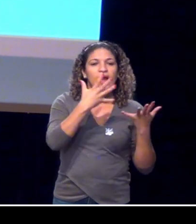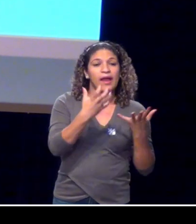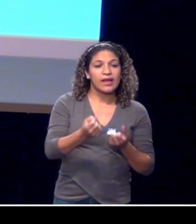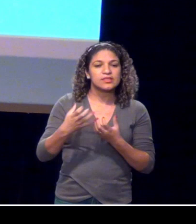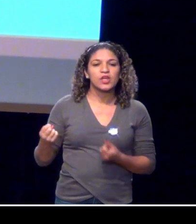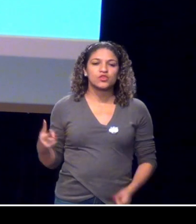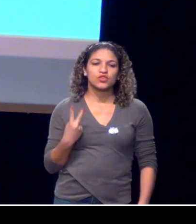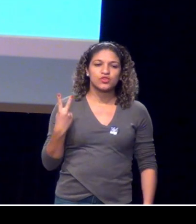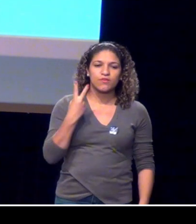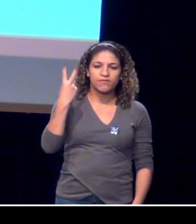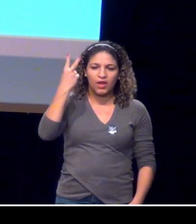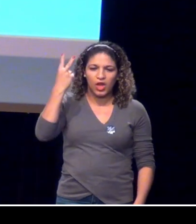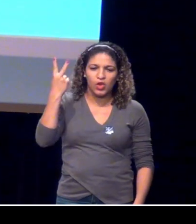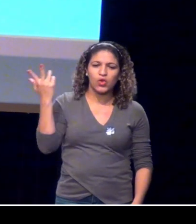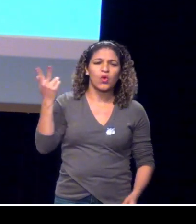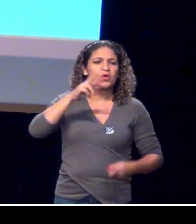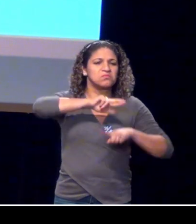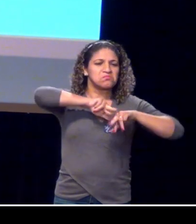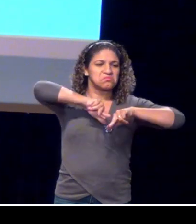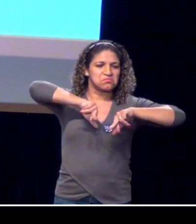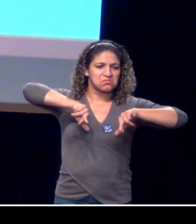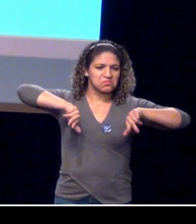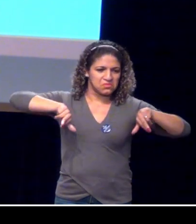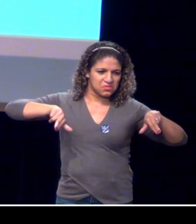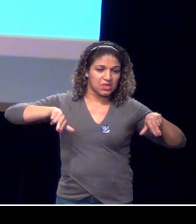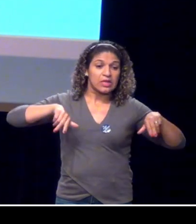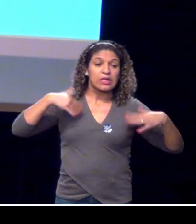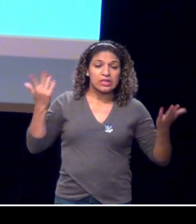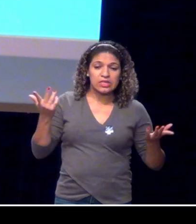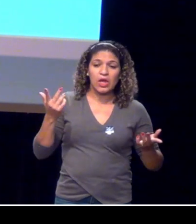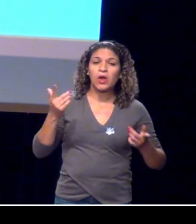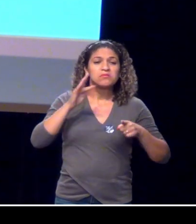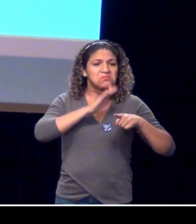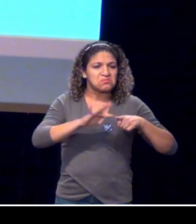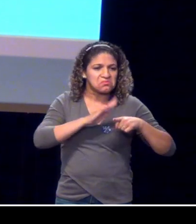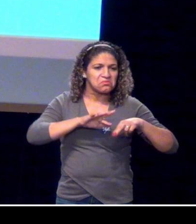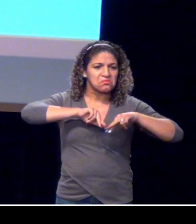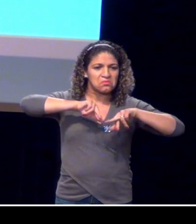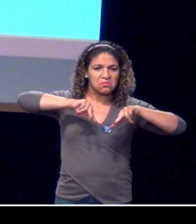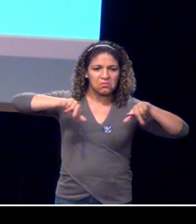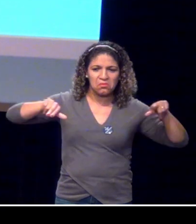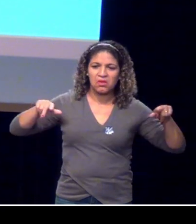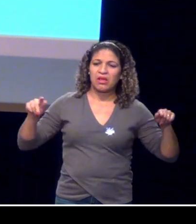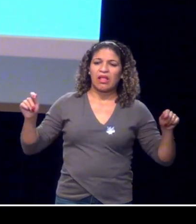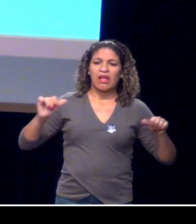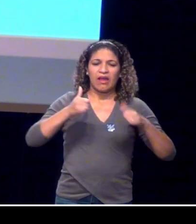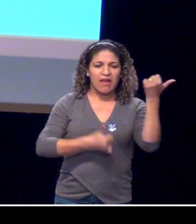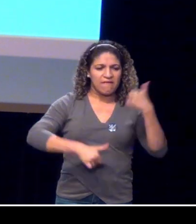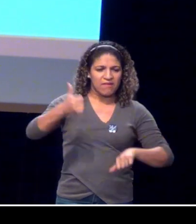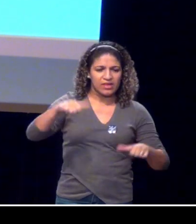acentos valorativos, de entonações avaliativas. E são essas entonações que podem levar um bom